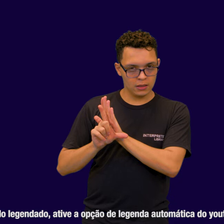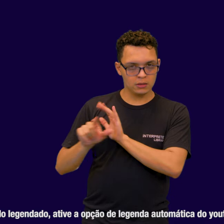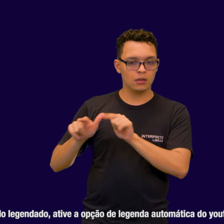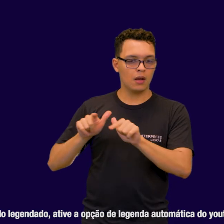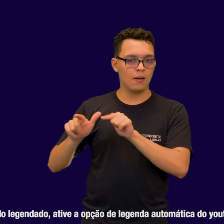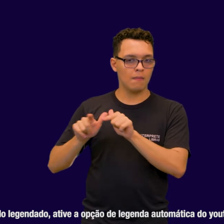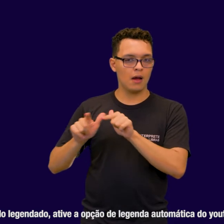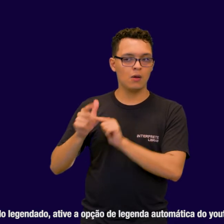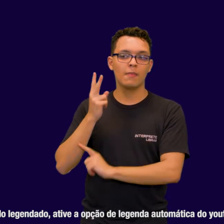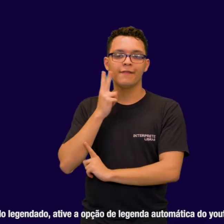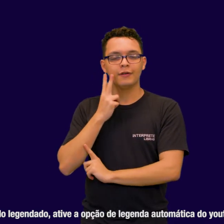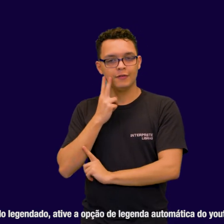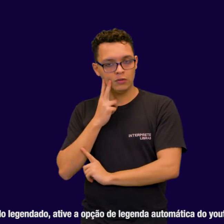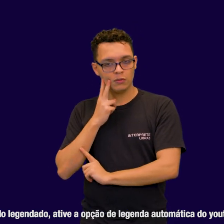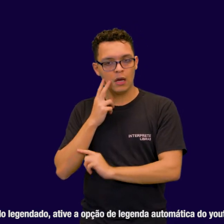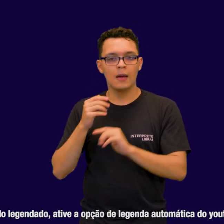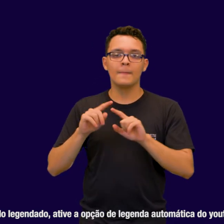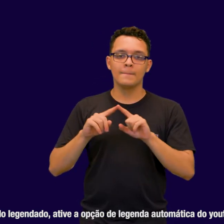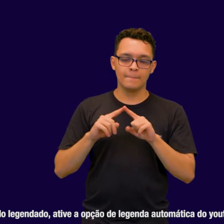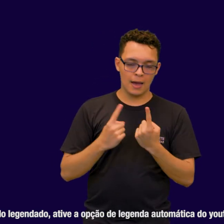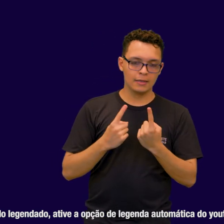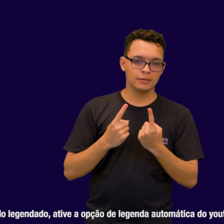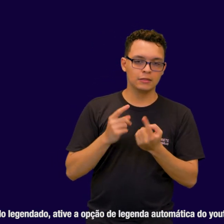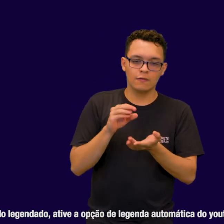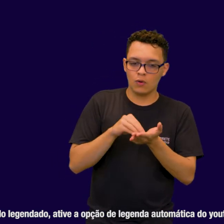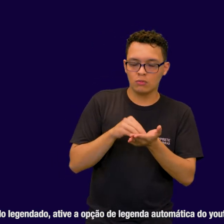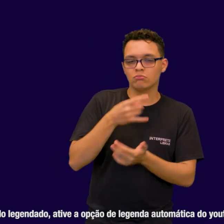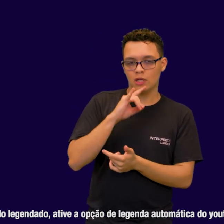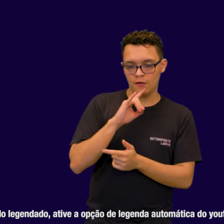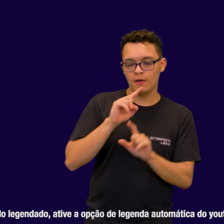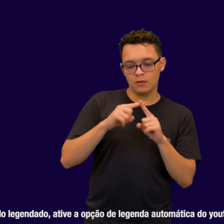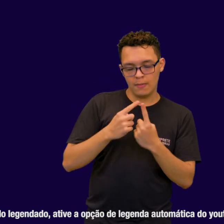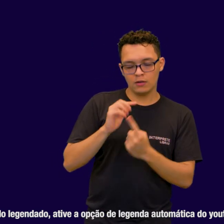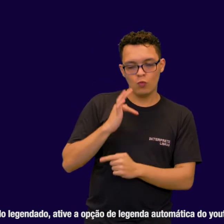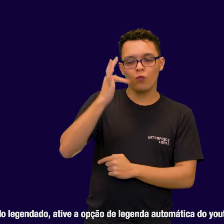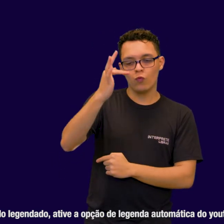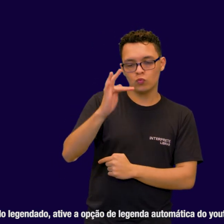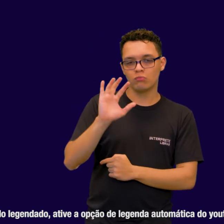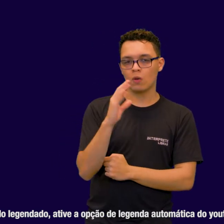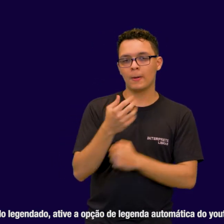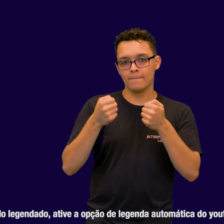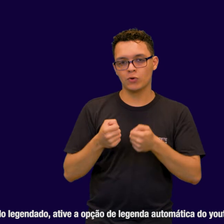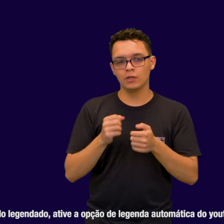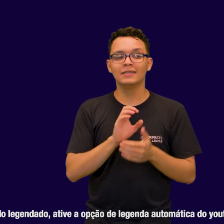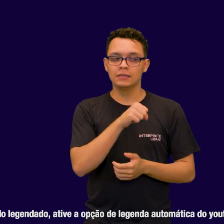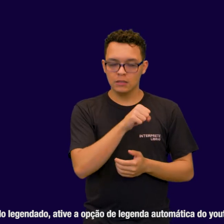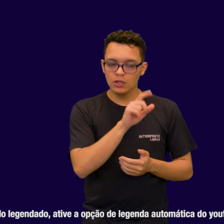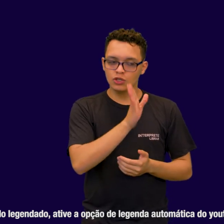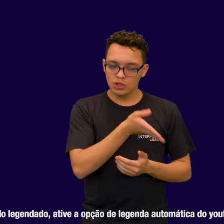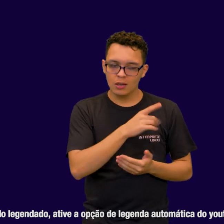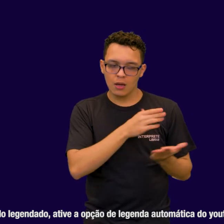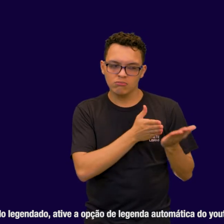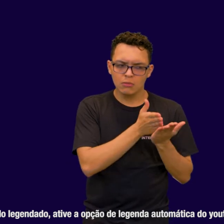dela figurar nessa lista de ocupações já é um passo grande para que ela seja regulamentada. Já é um caminho ali, já